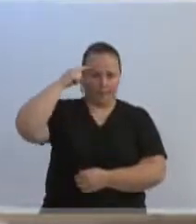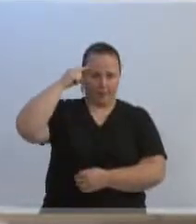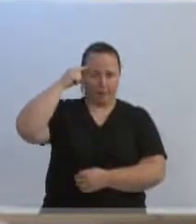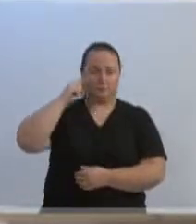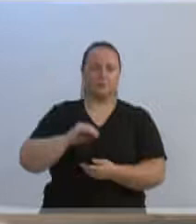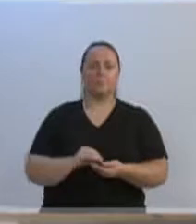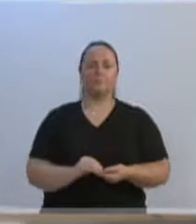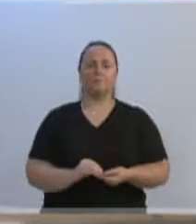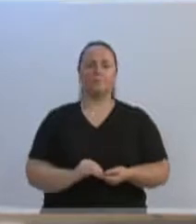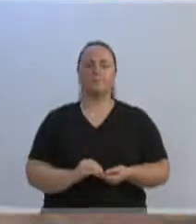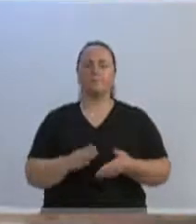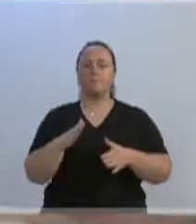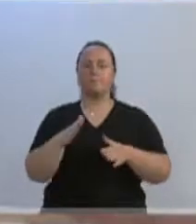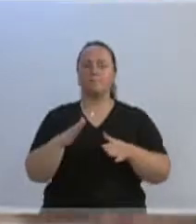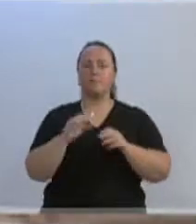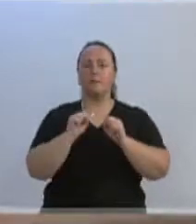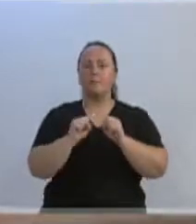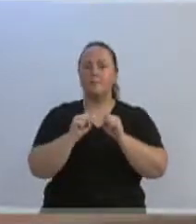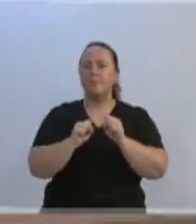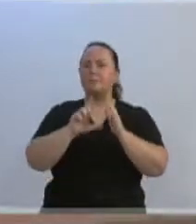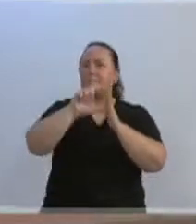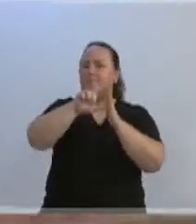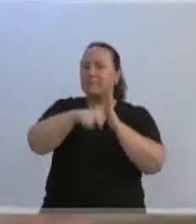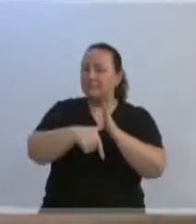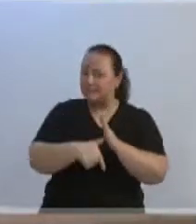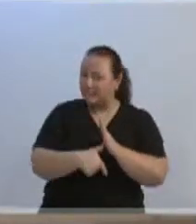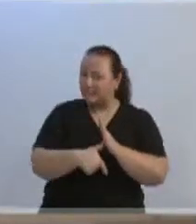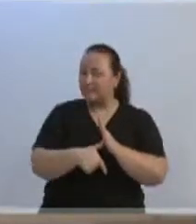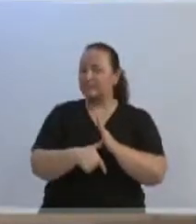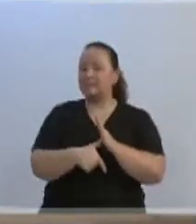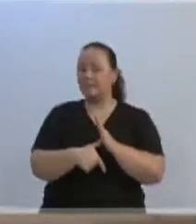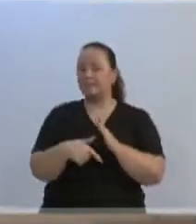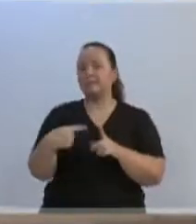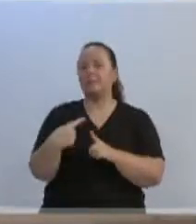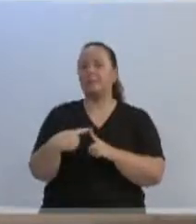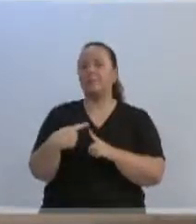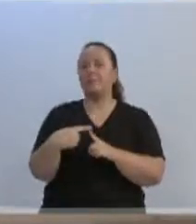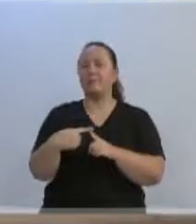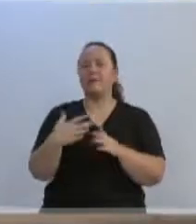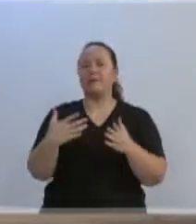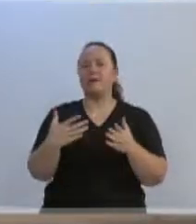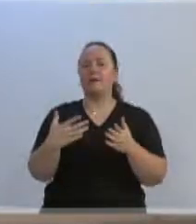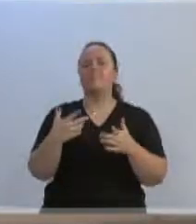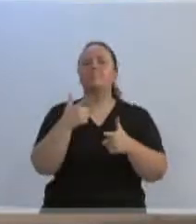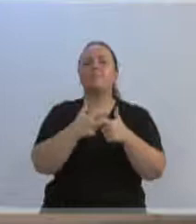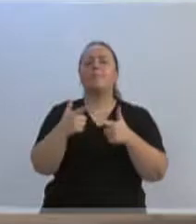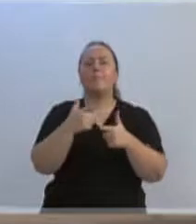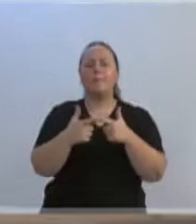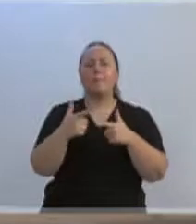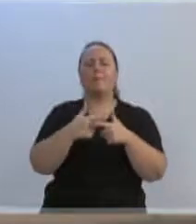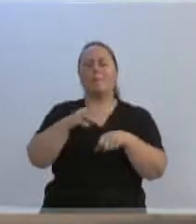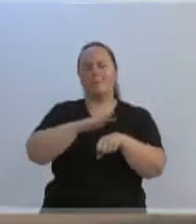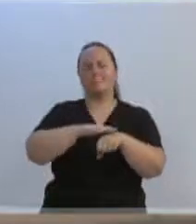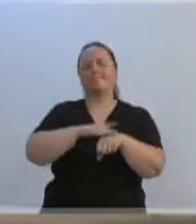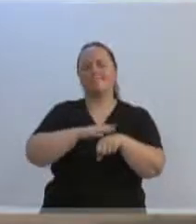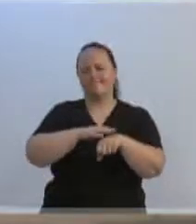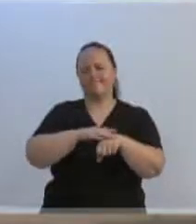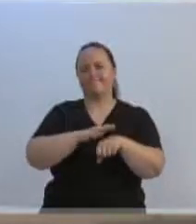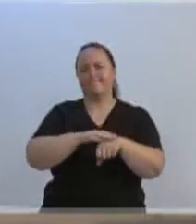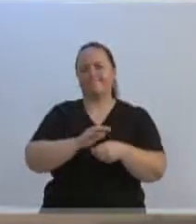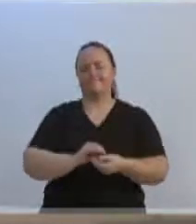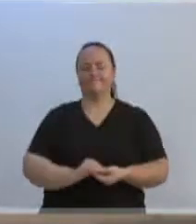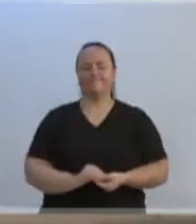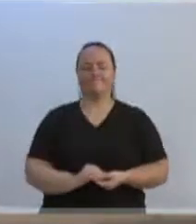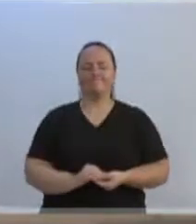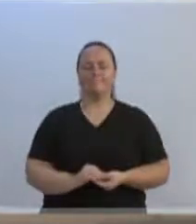que talvez vai sofrer um atraso devido a problemas também doença eu quero